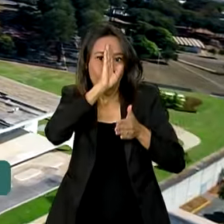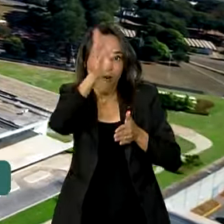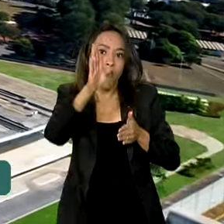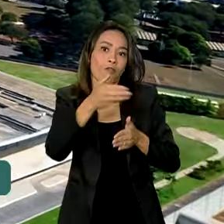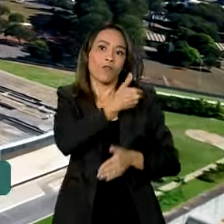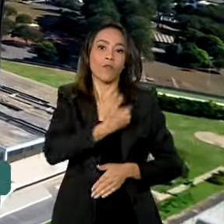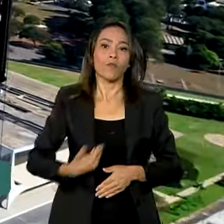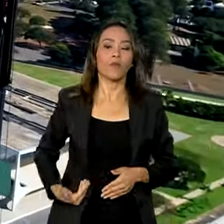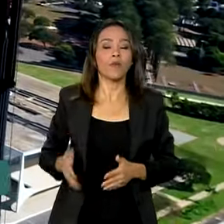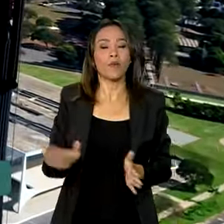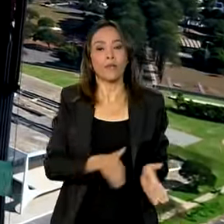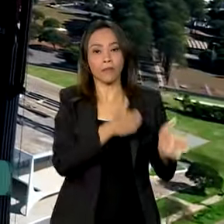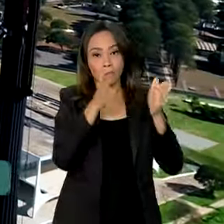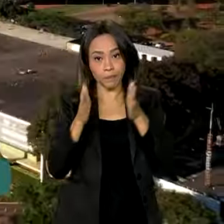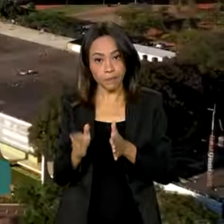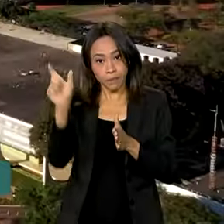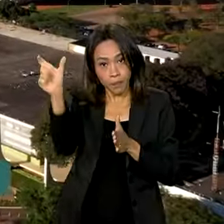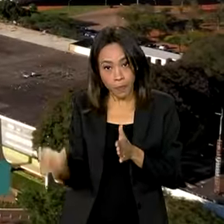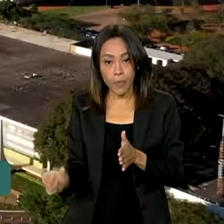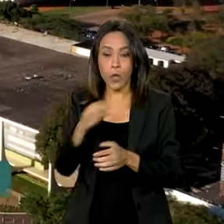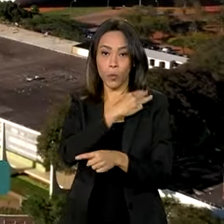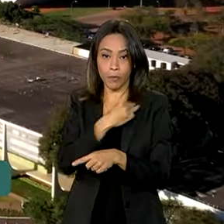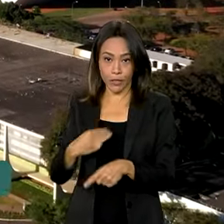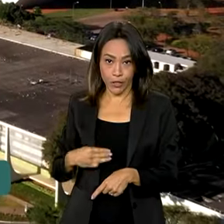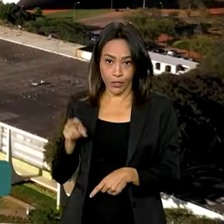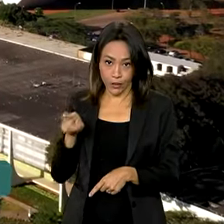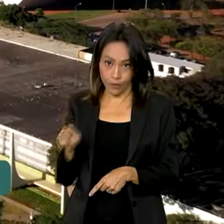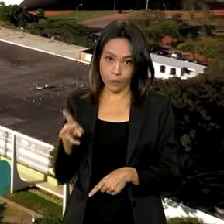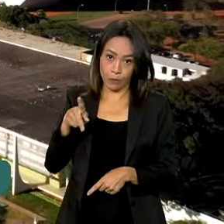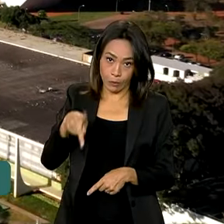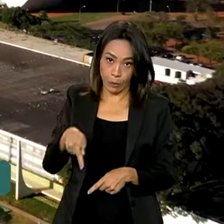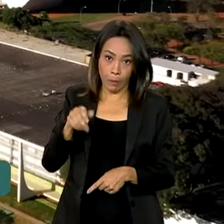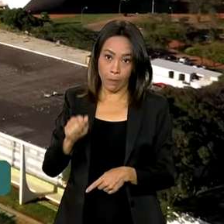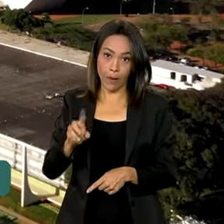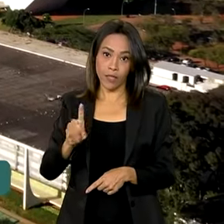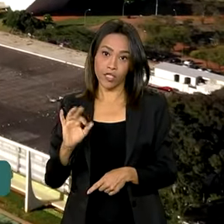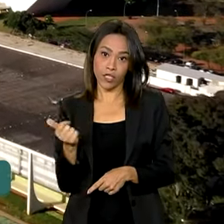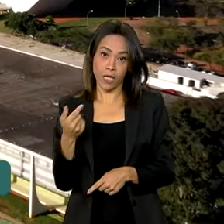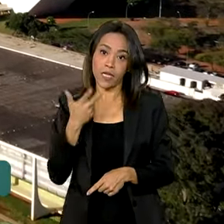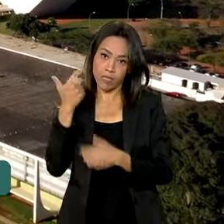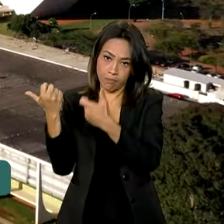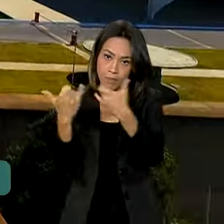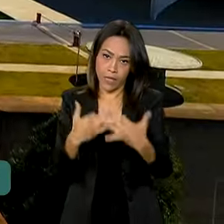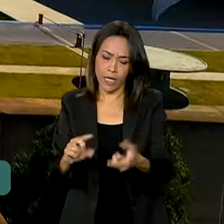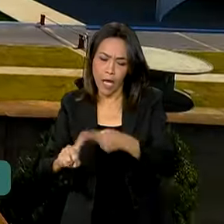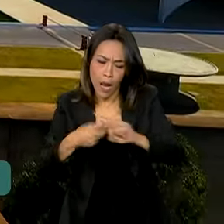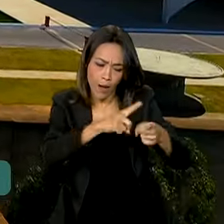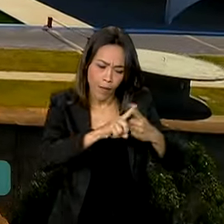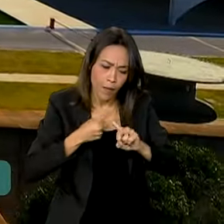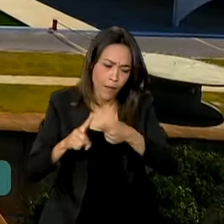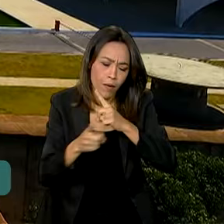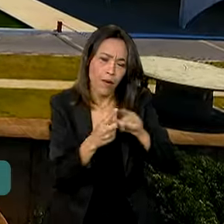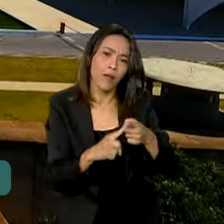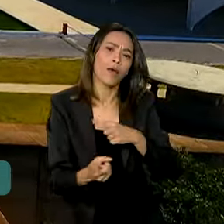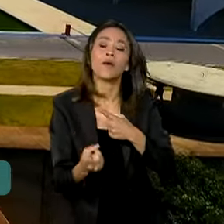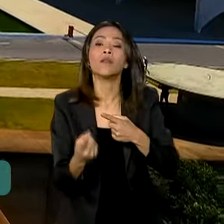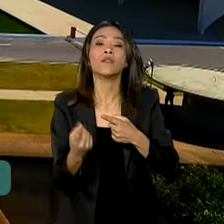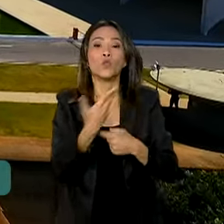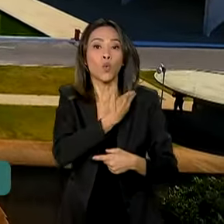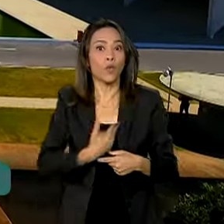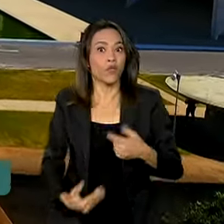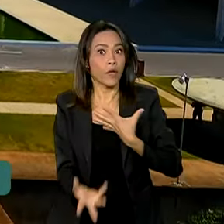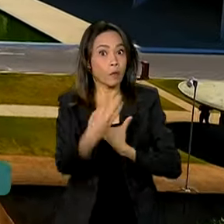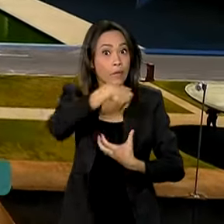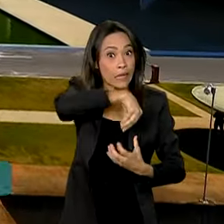do ministro das Relações Institucionais, Alexandre Padilha, a articulação política do governo federal dentro do Congresso Nacional